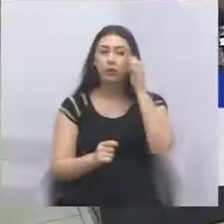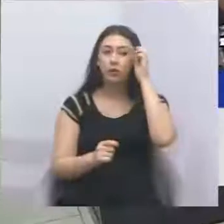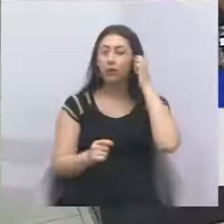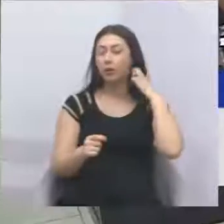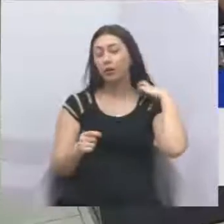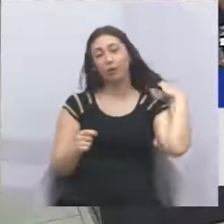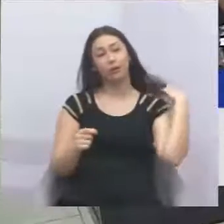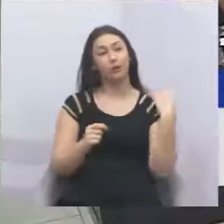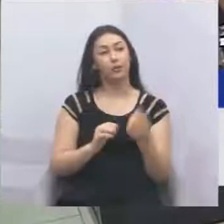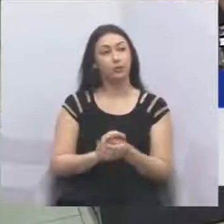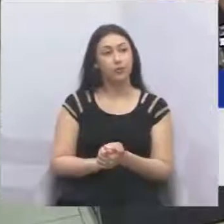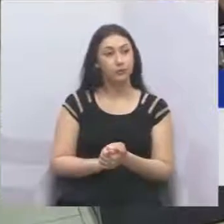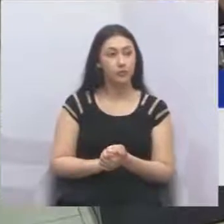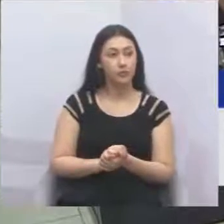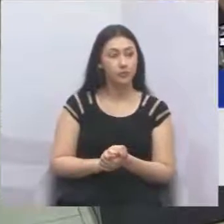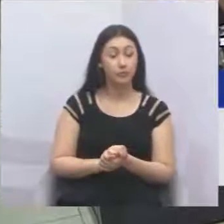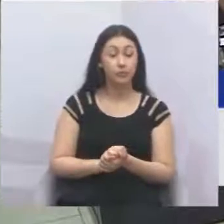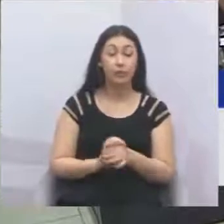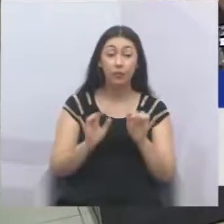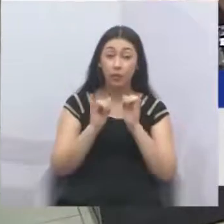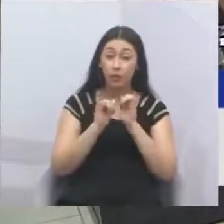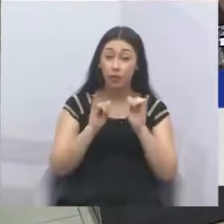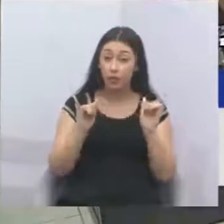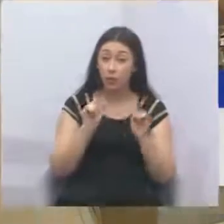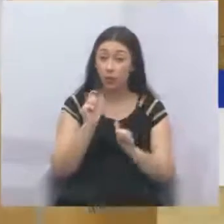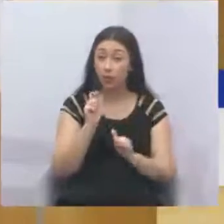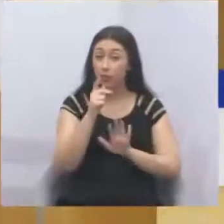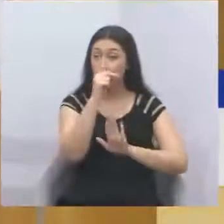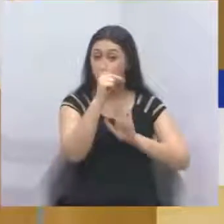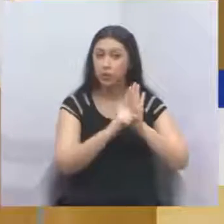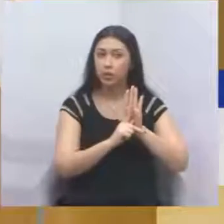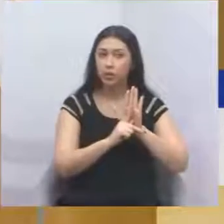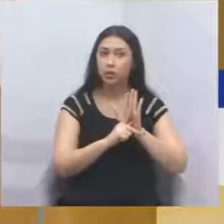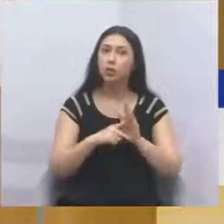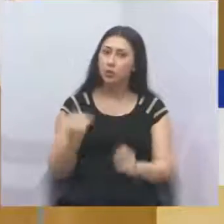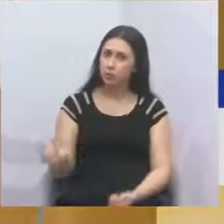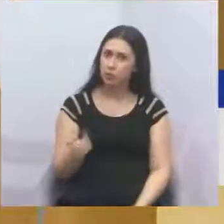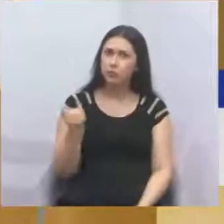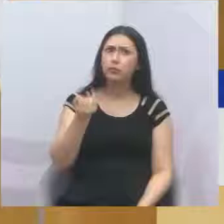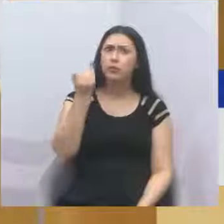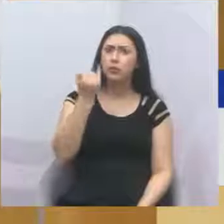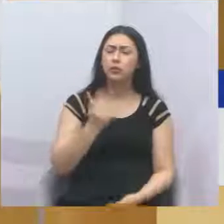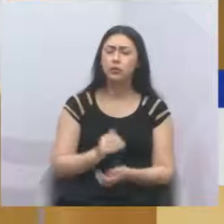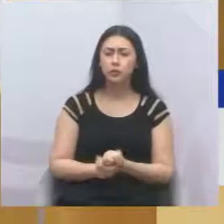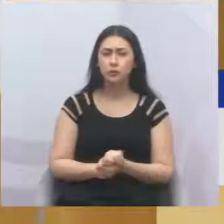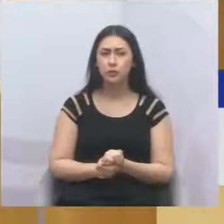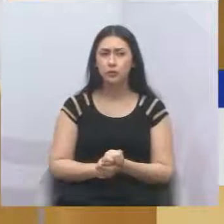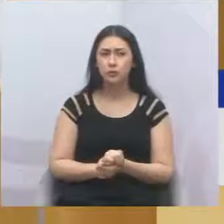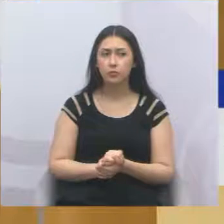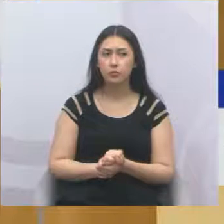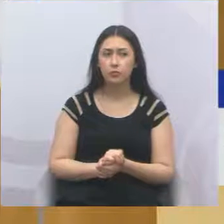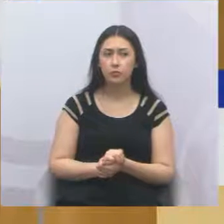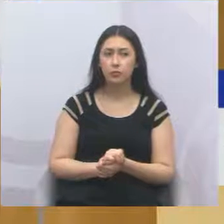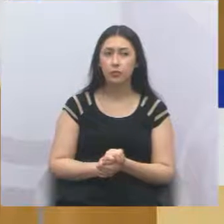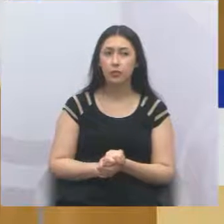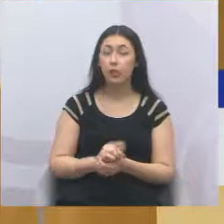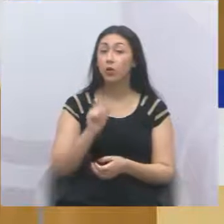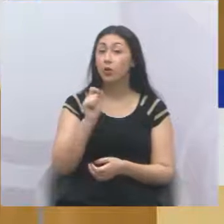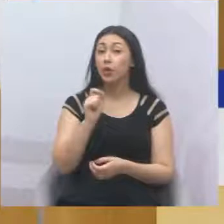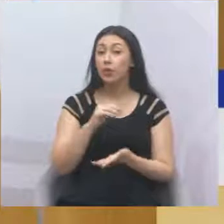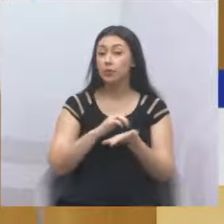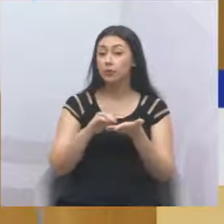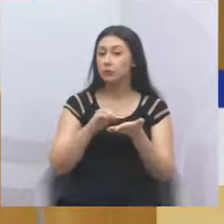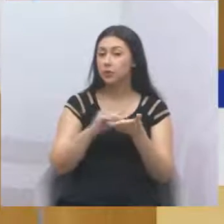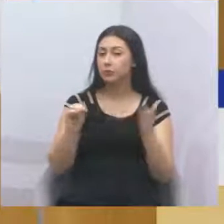acompanhando o nosso trabalho, e dizer que esse é um projeto extremamente importante do ponto de vista da mobilidade